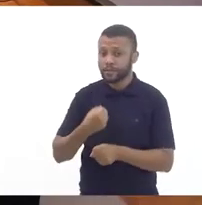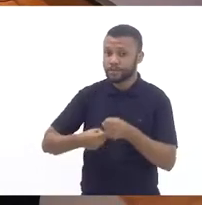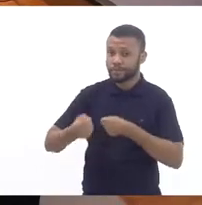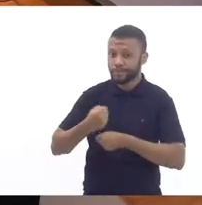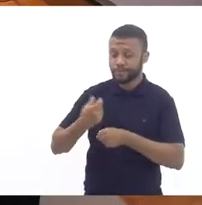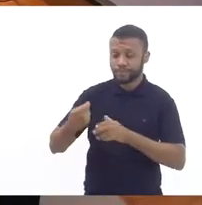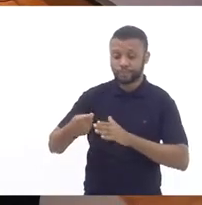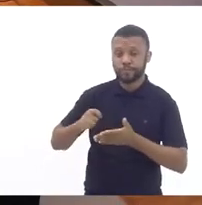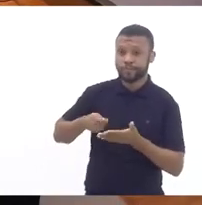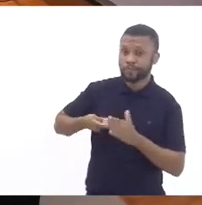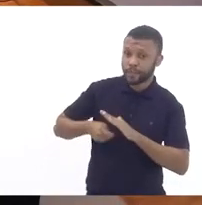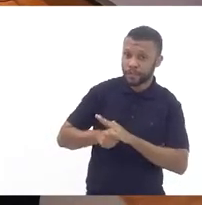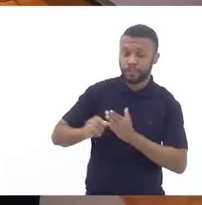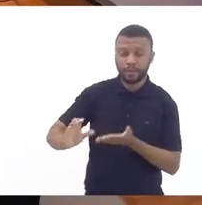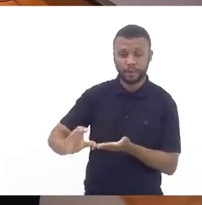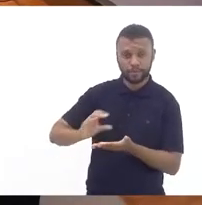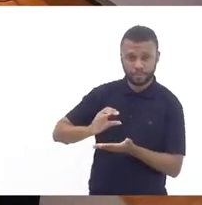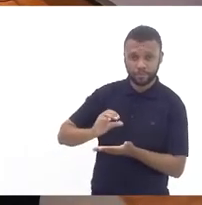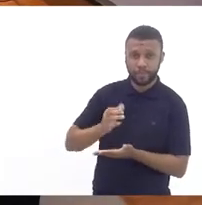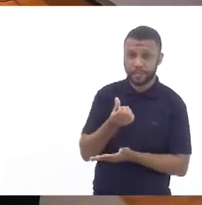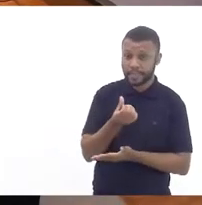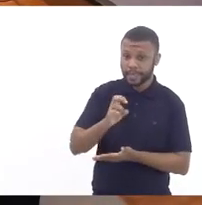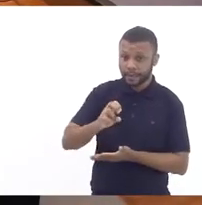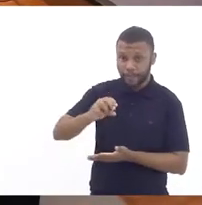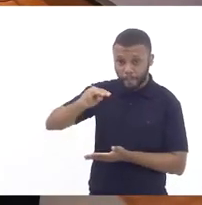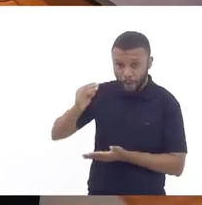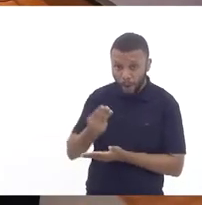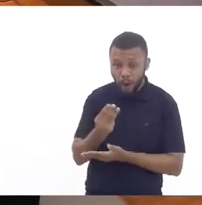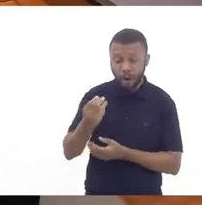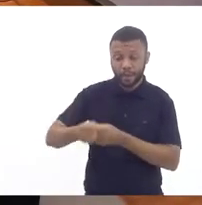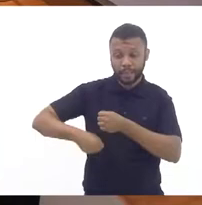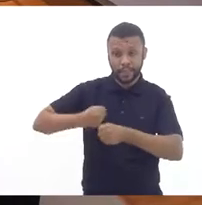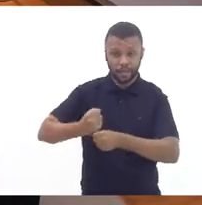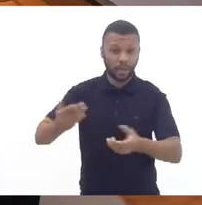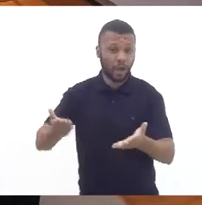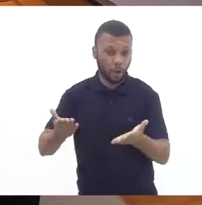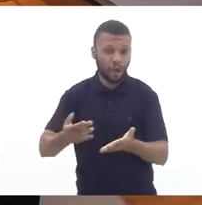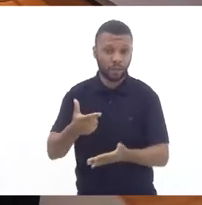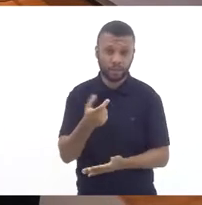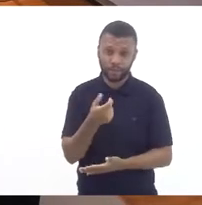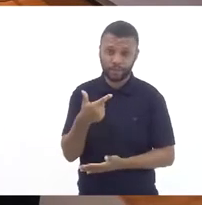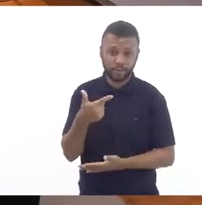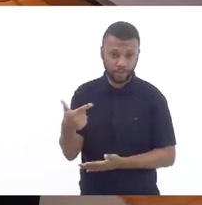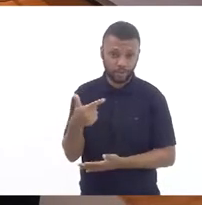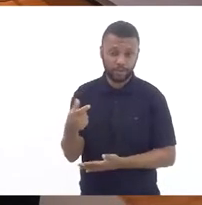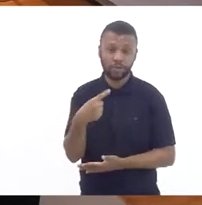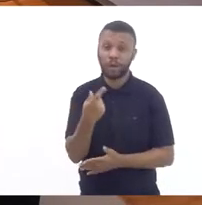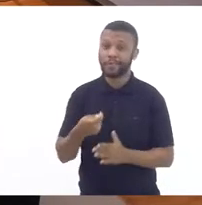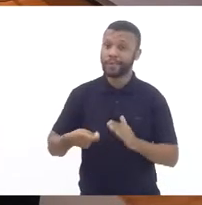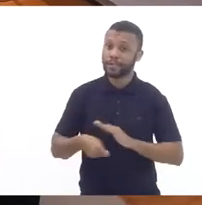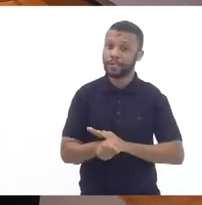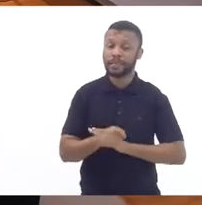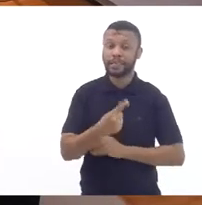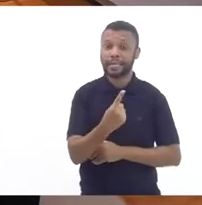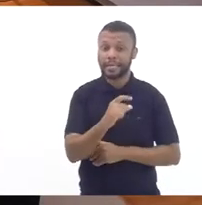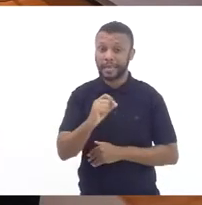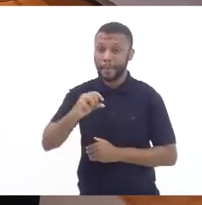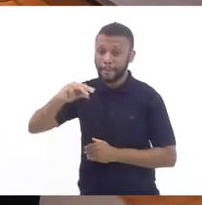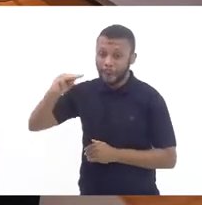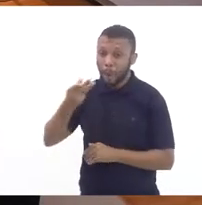R$ 65 milhões, e esse ano também a estimativa é a gente investir mais de R$ 100 milhões.